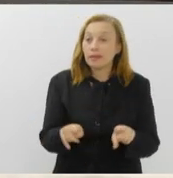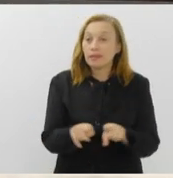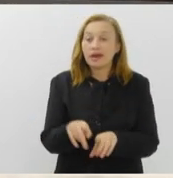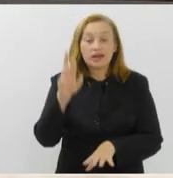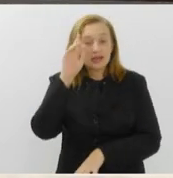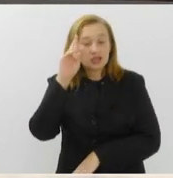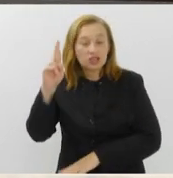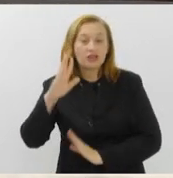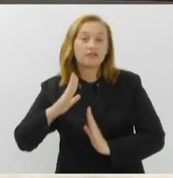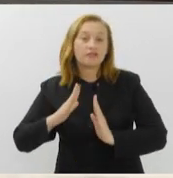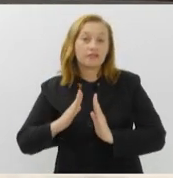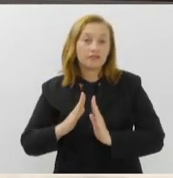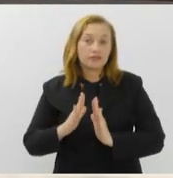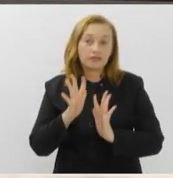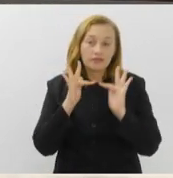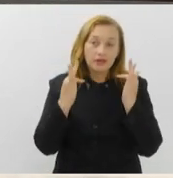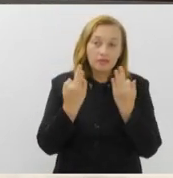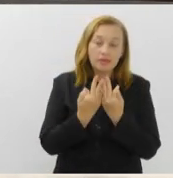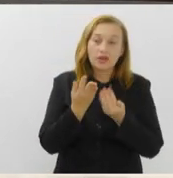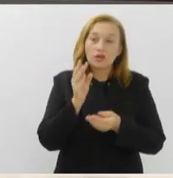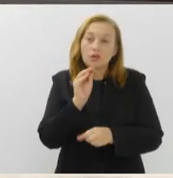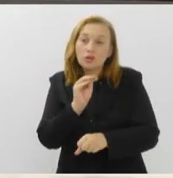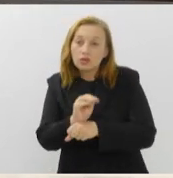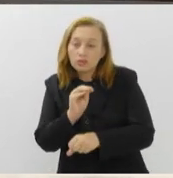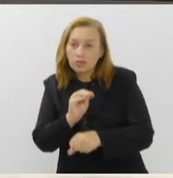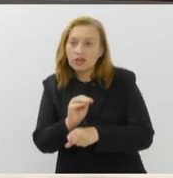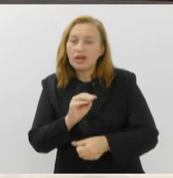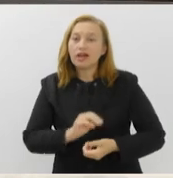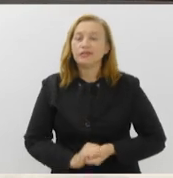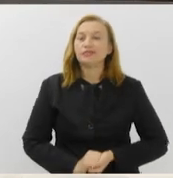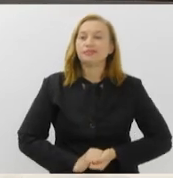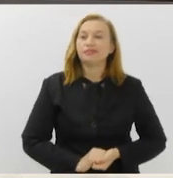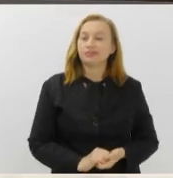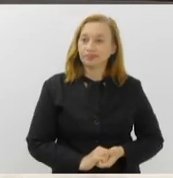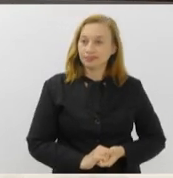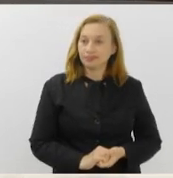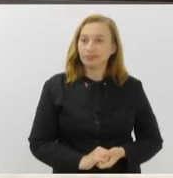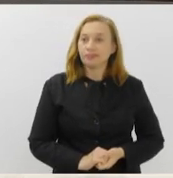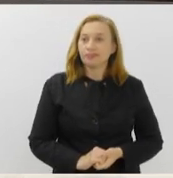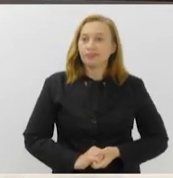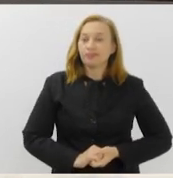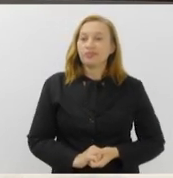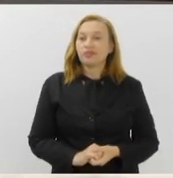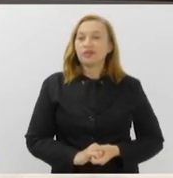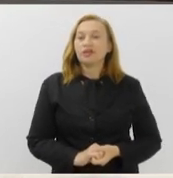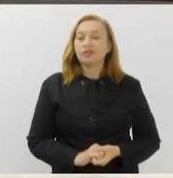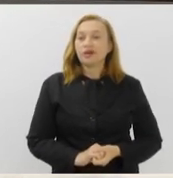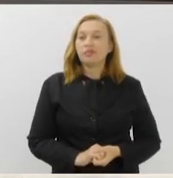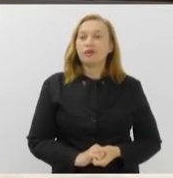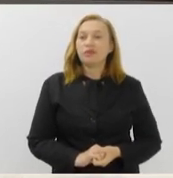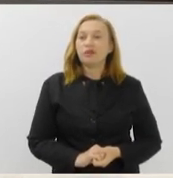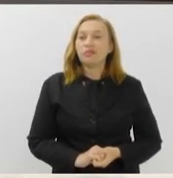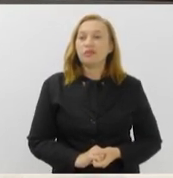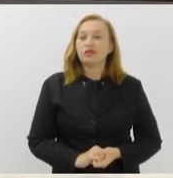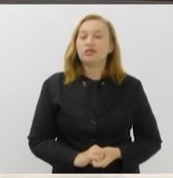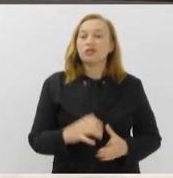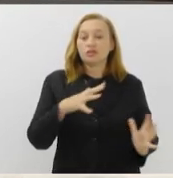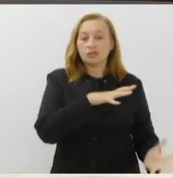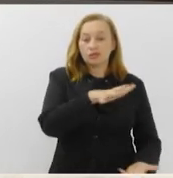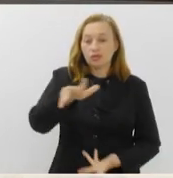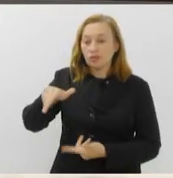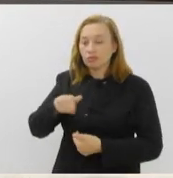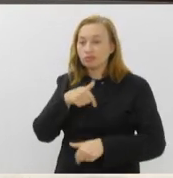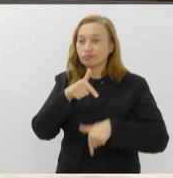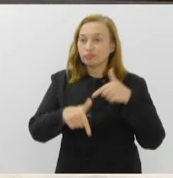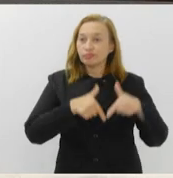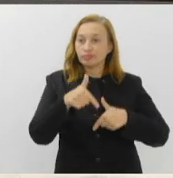de família, cuidadoras e tal, que são mais atingidas. As mulheres e o mundo do trabalho, também